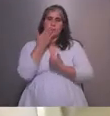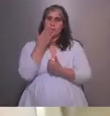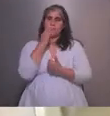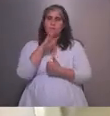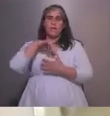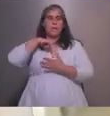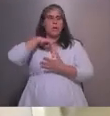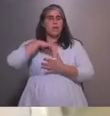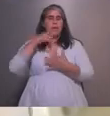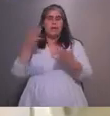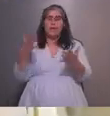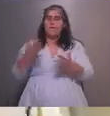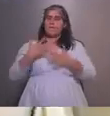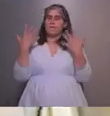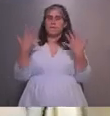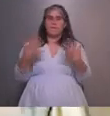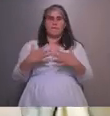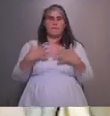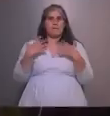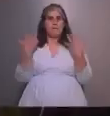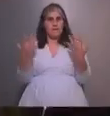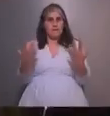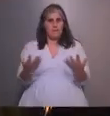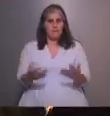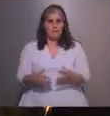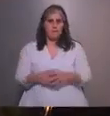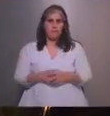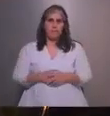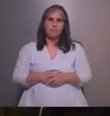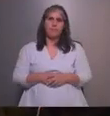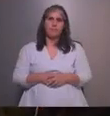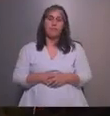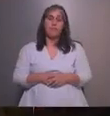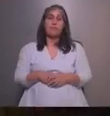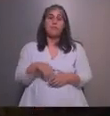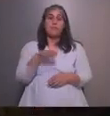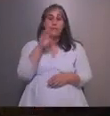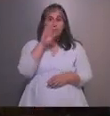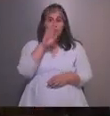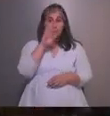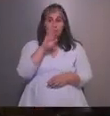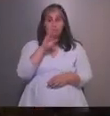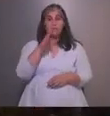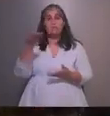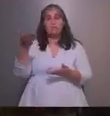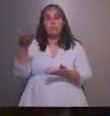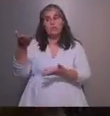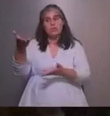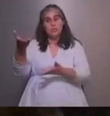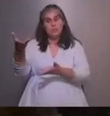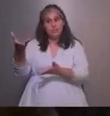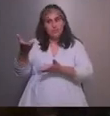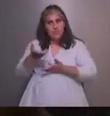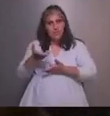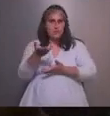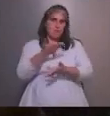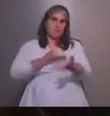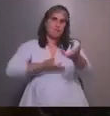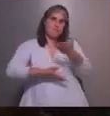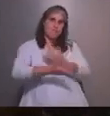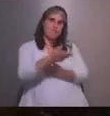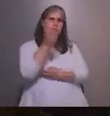gran alegría. Si houver mutuo acolhimento, respeito y partilha de bens y